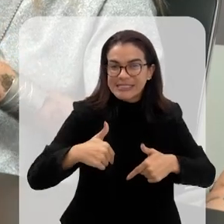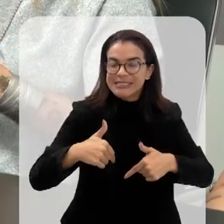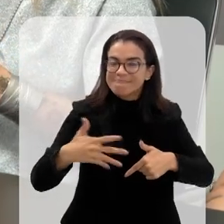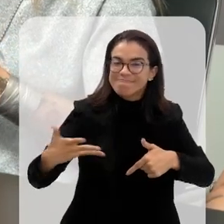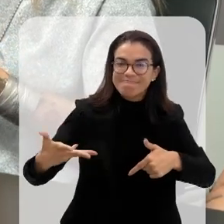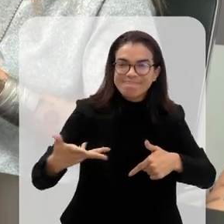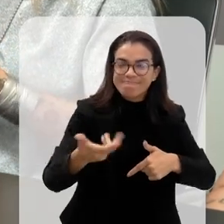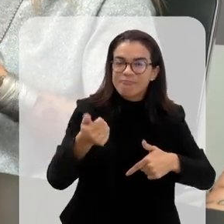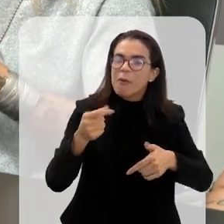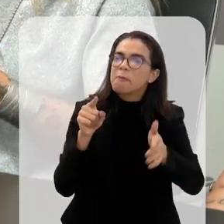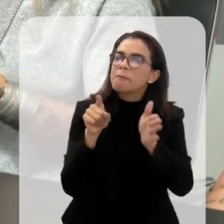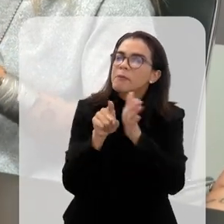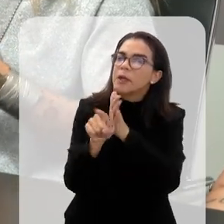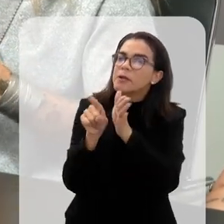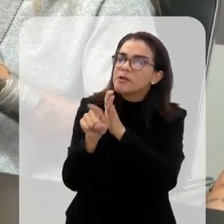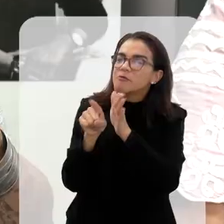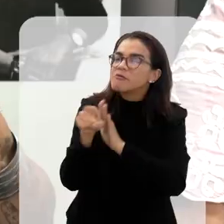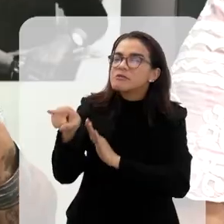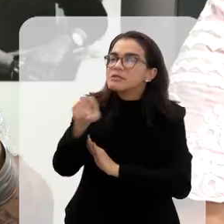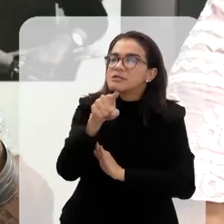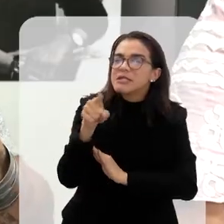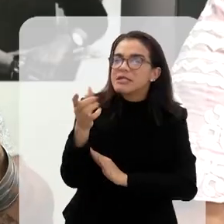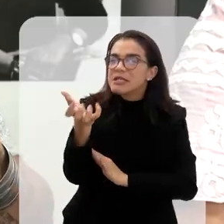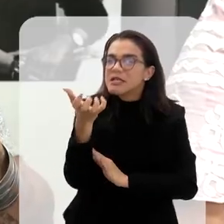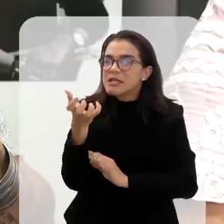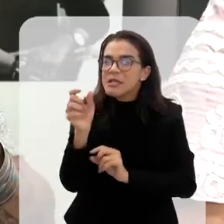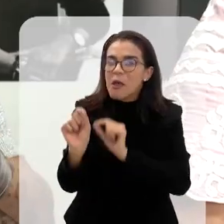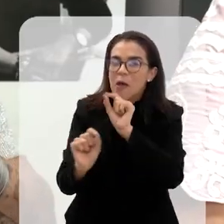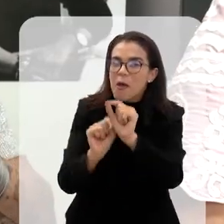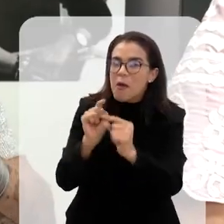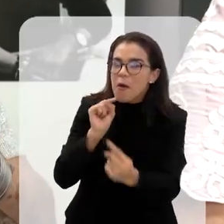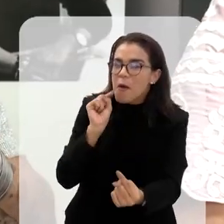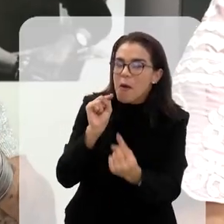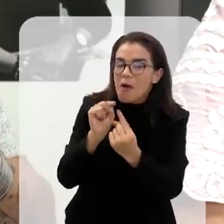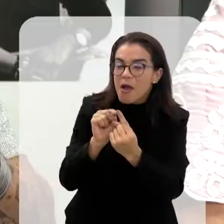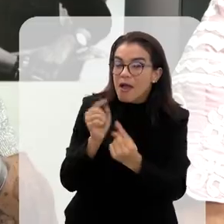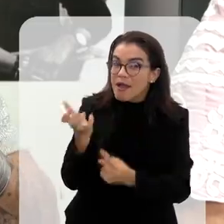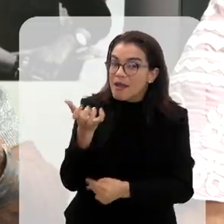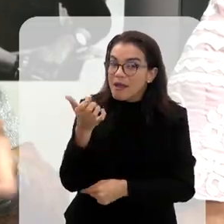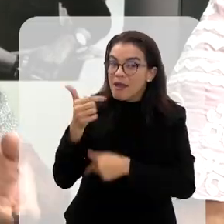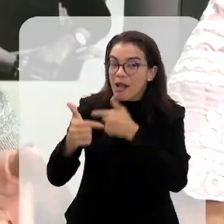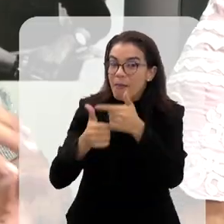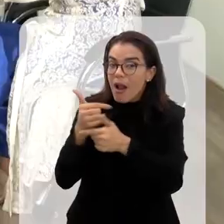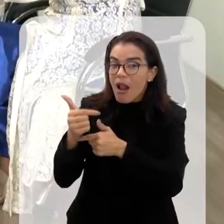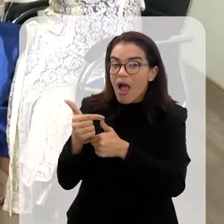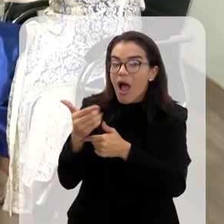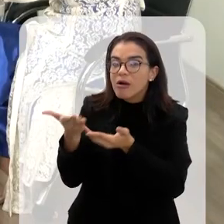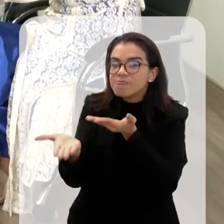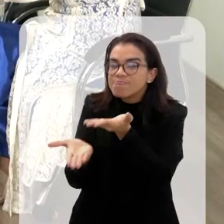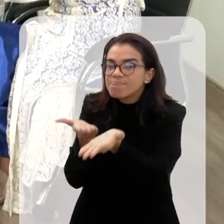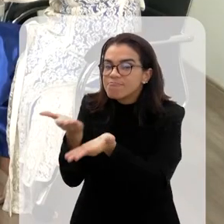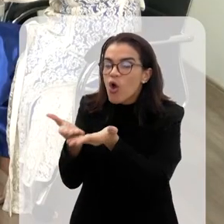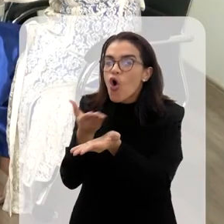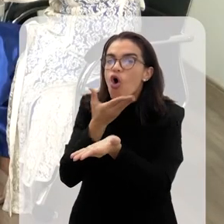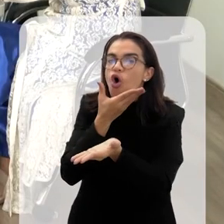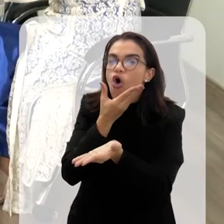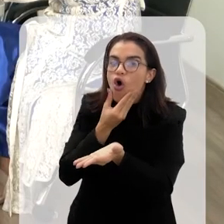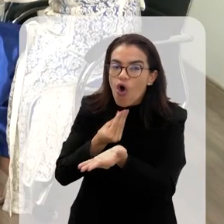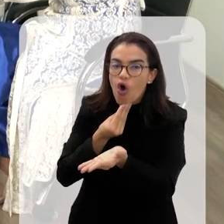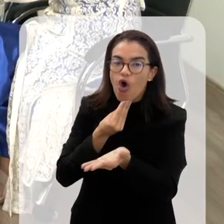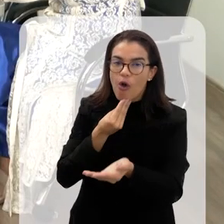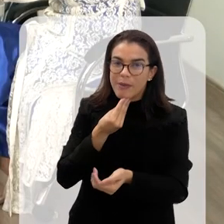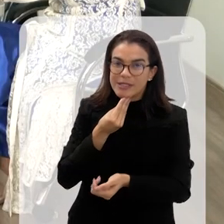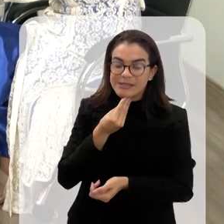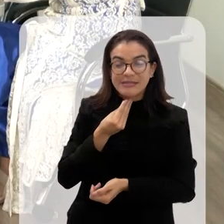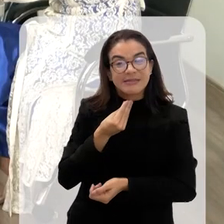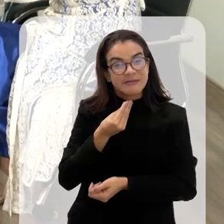E nós perguntamos o que eles queriam, né? E, na verdade, eles queriam um trabalho com os homens. A Rede da Maré